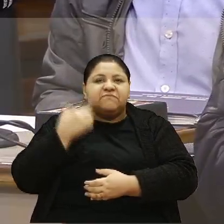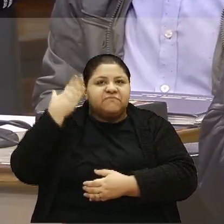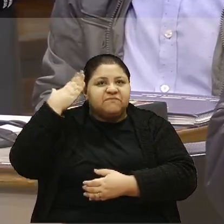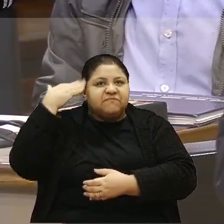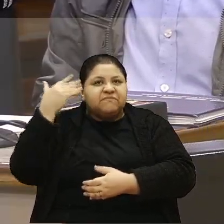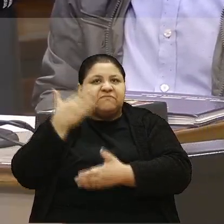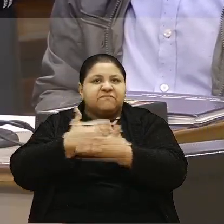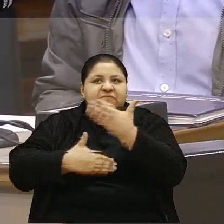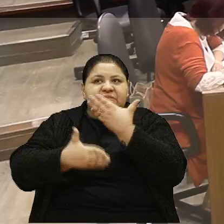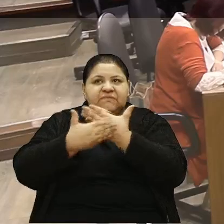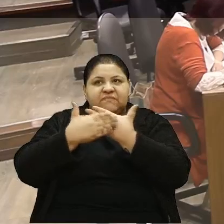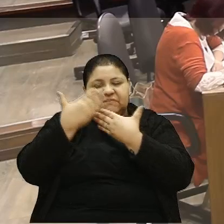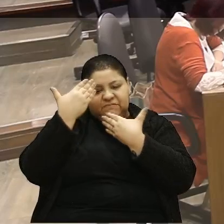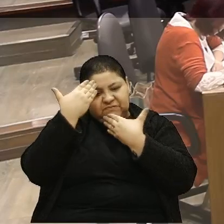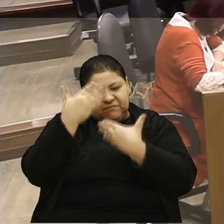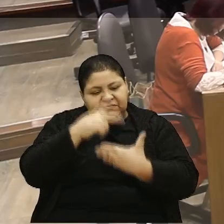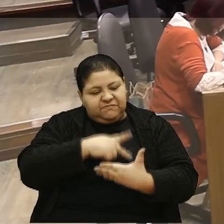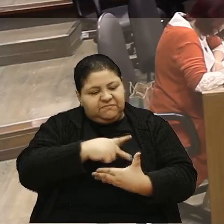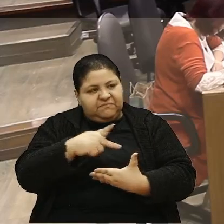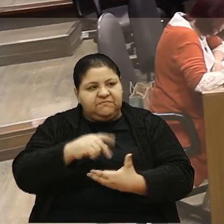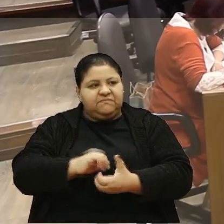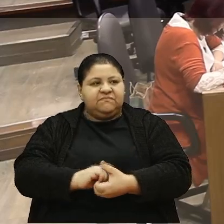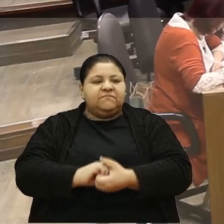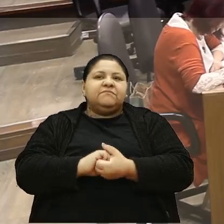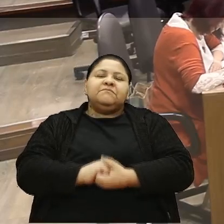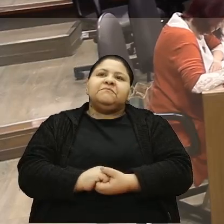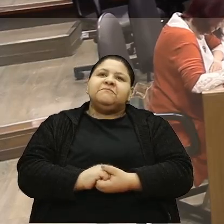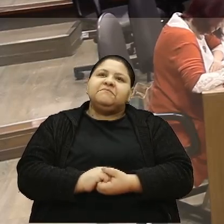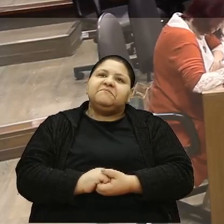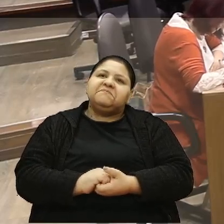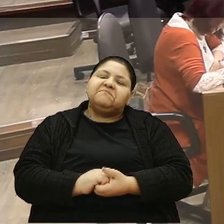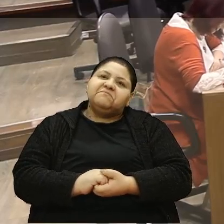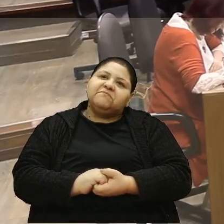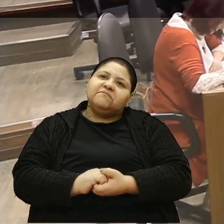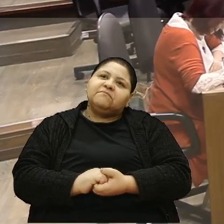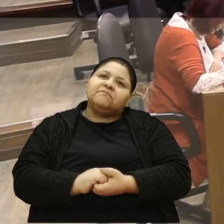a todos. Muito obrigado, presidente. Obrigado, vereador Pedro